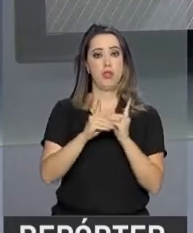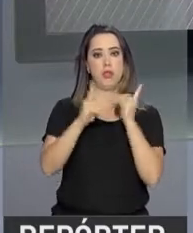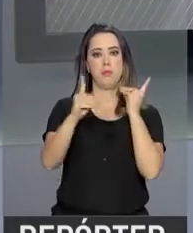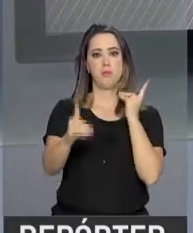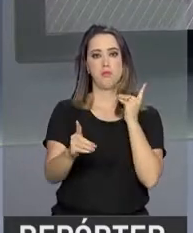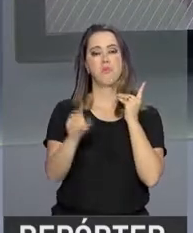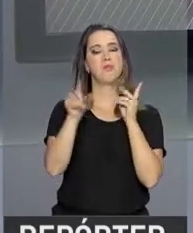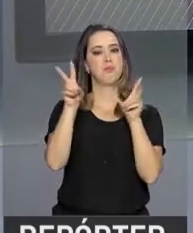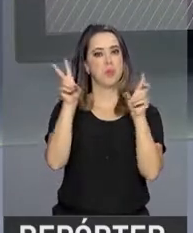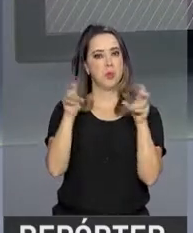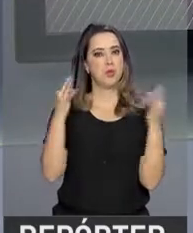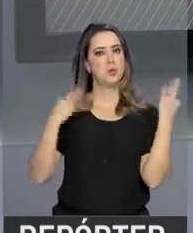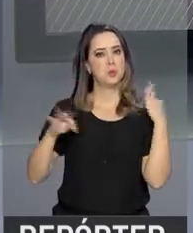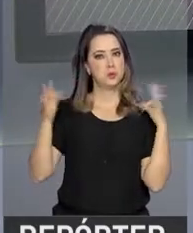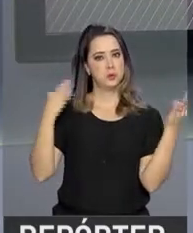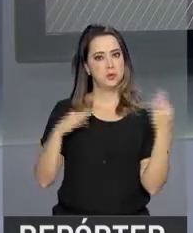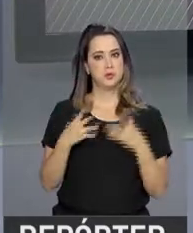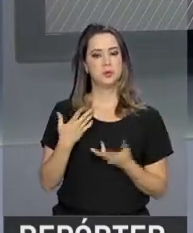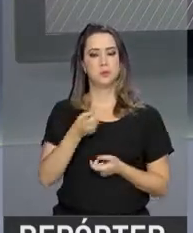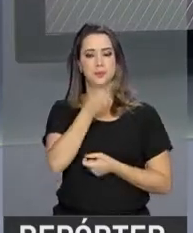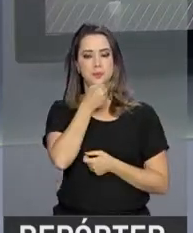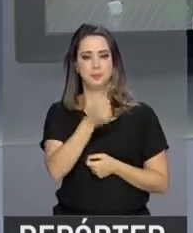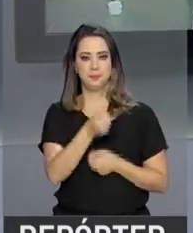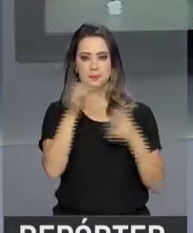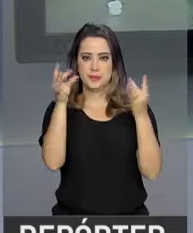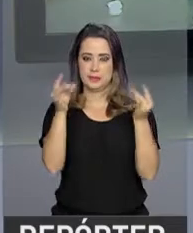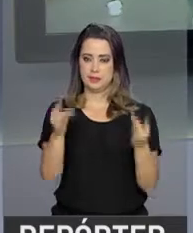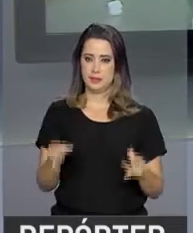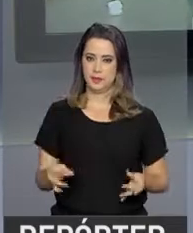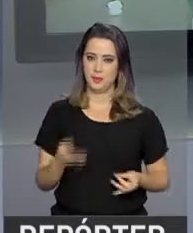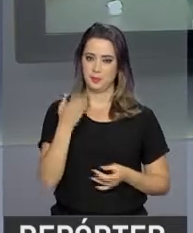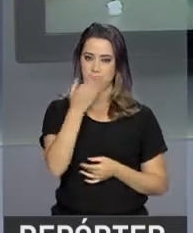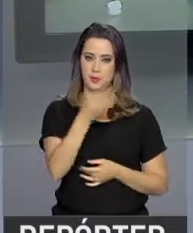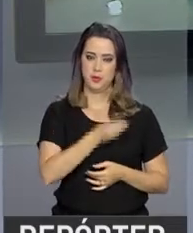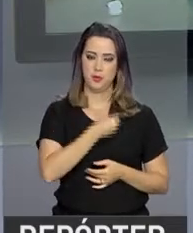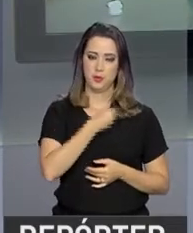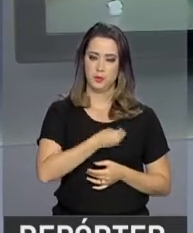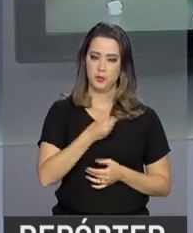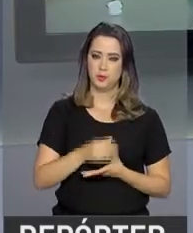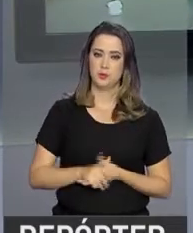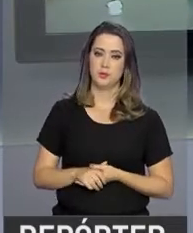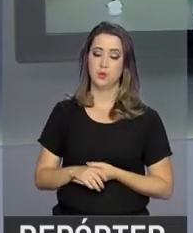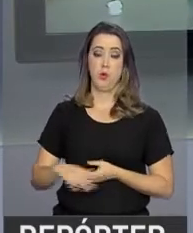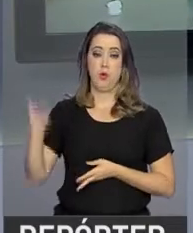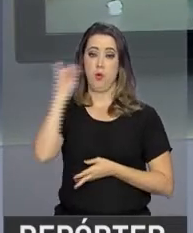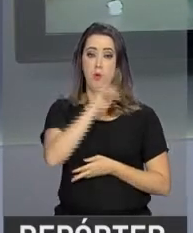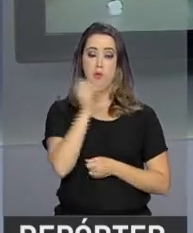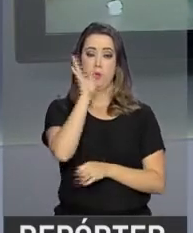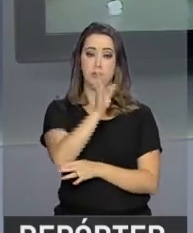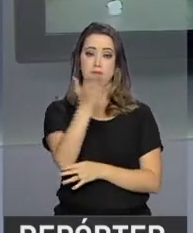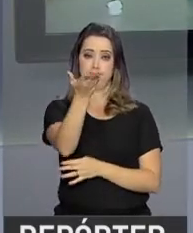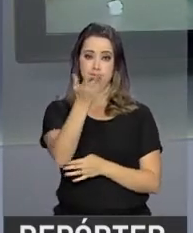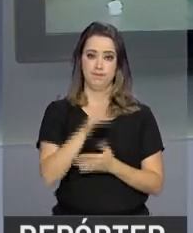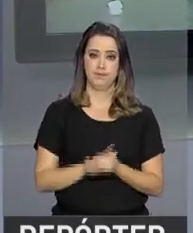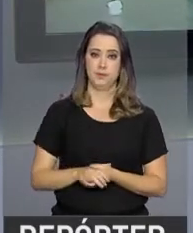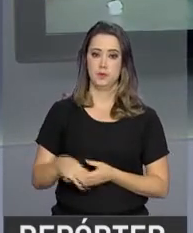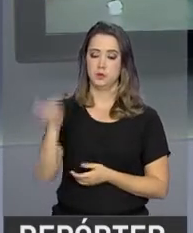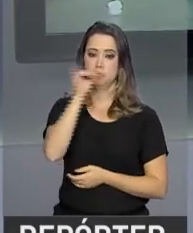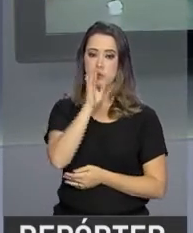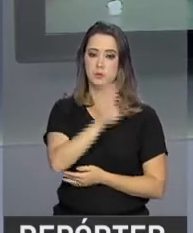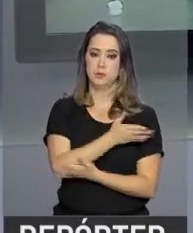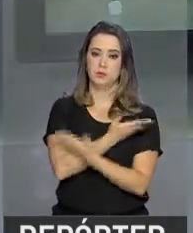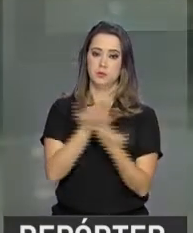o assunto eo repórter pablo um dia inteiro os detalhes ao vivo pra gente olá pablo boa tarde para você plantar de